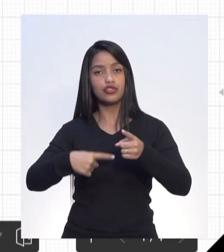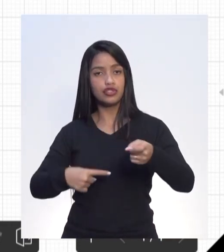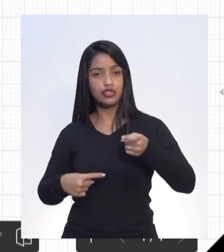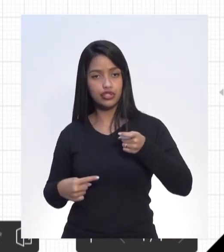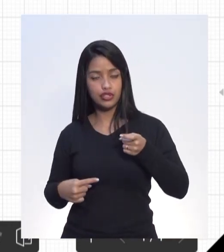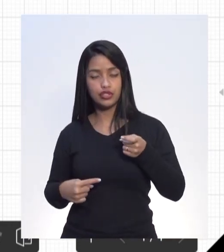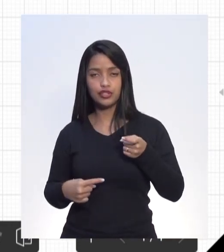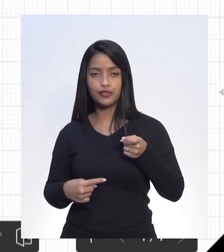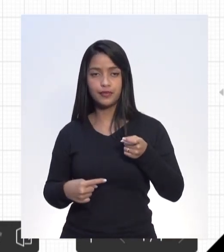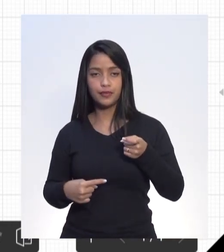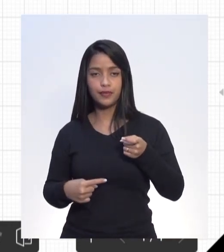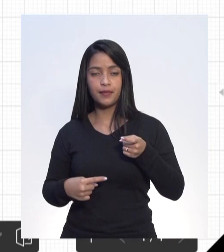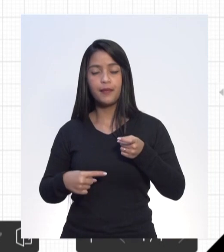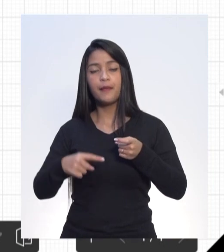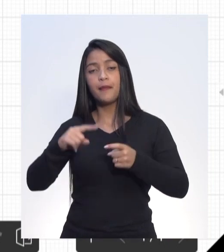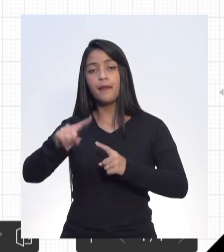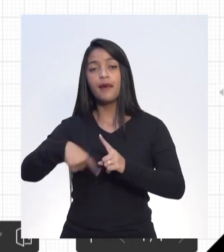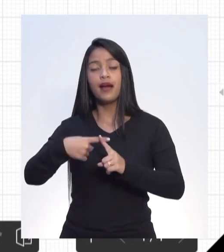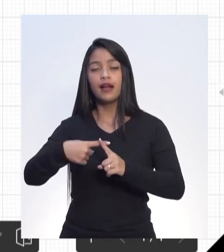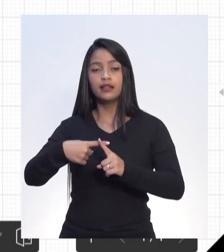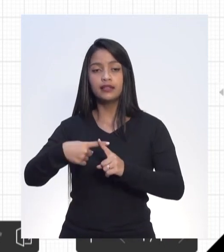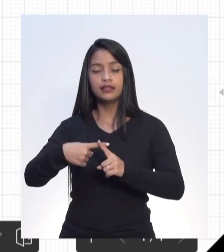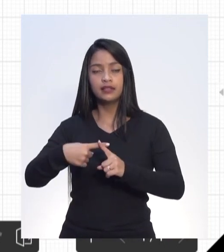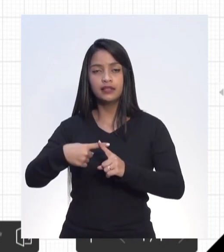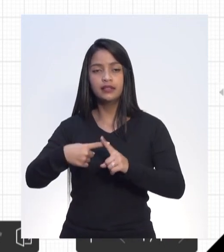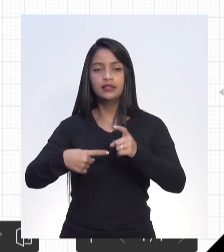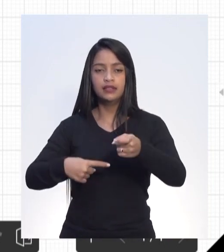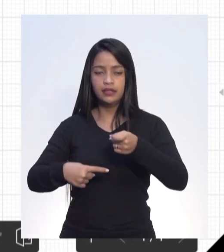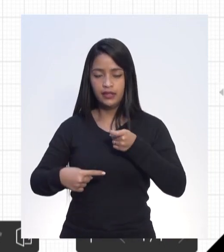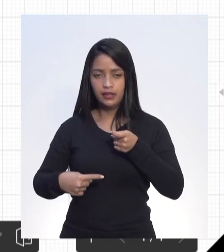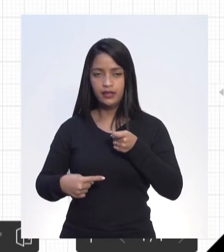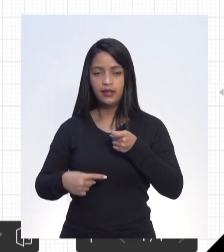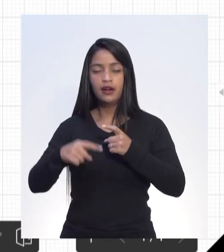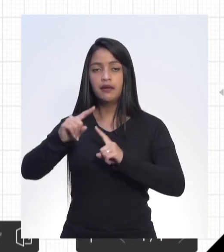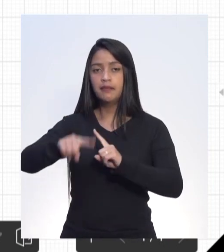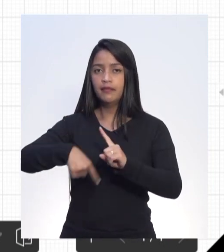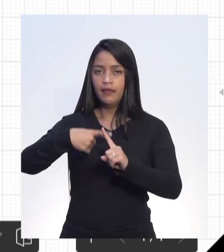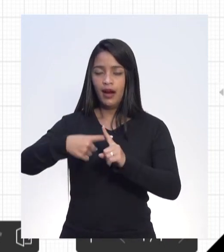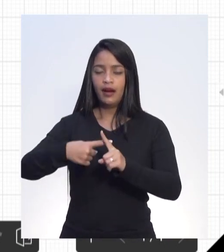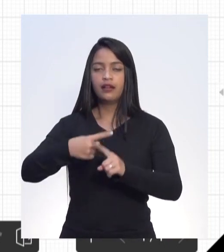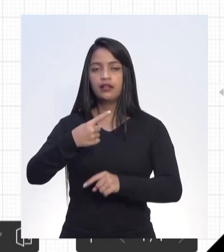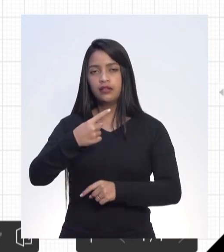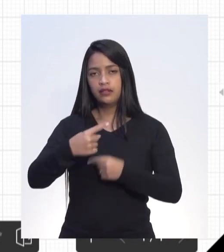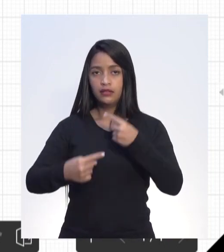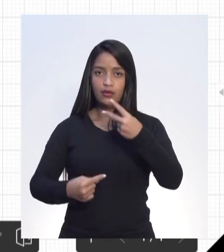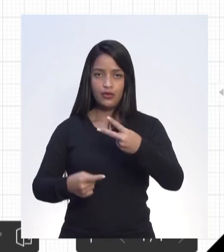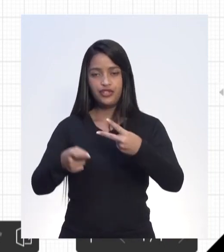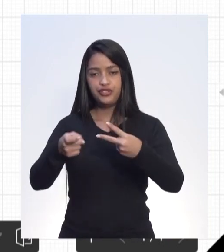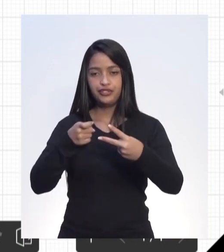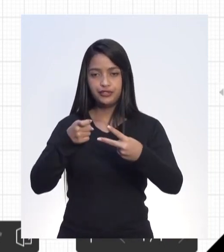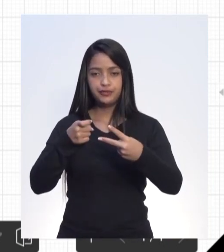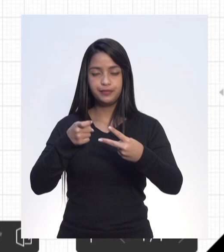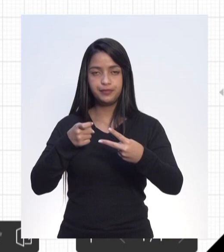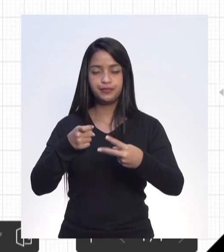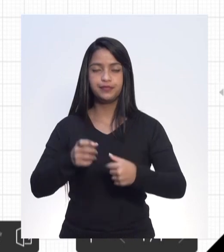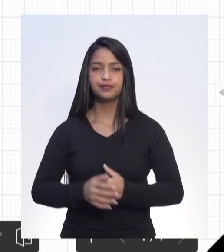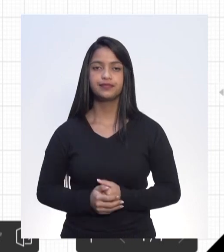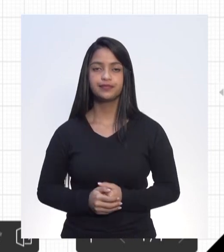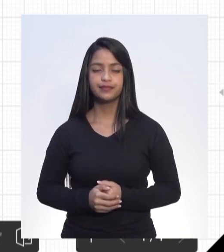x, na sequência, olha lá, mais o x mais o 2x, olha